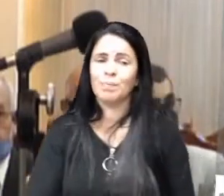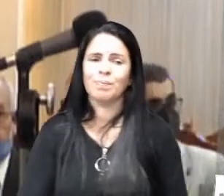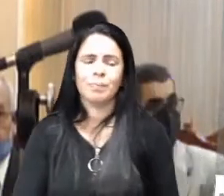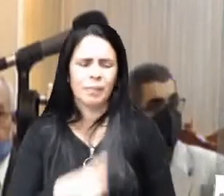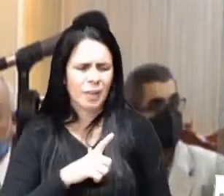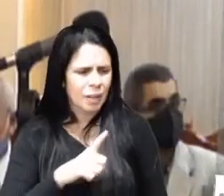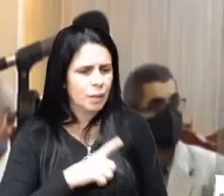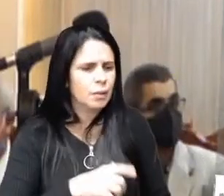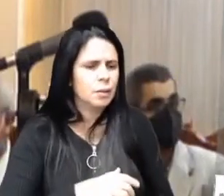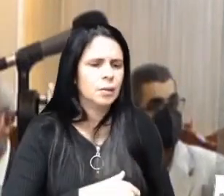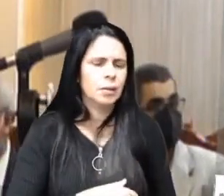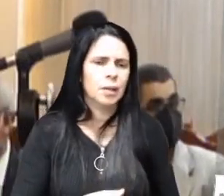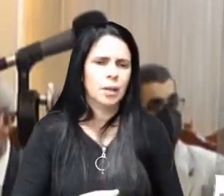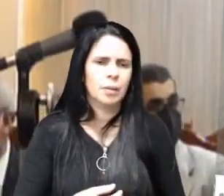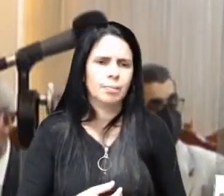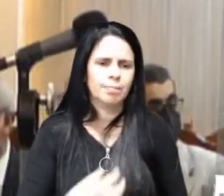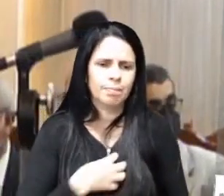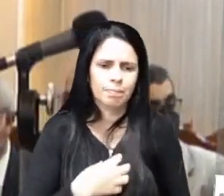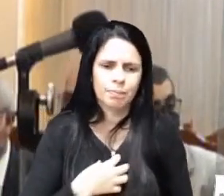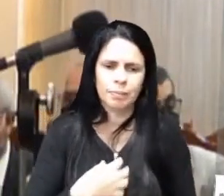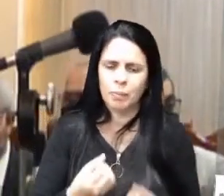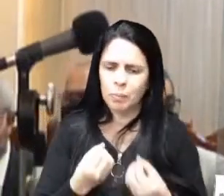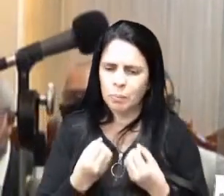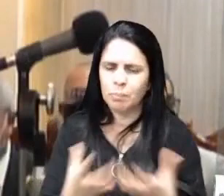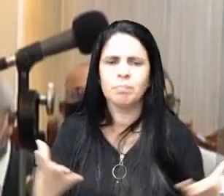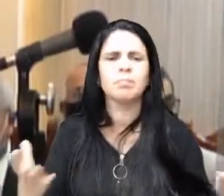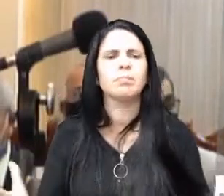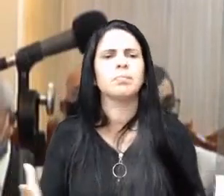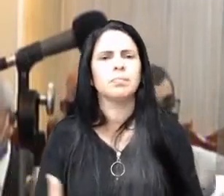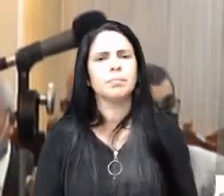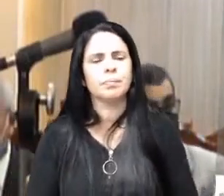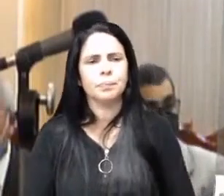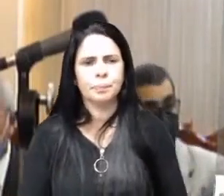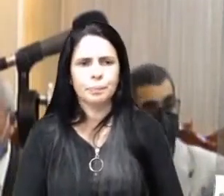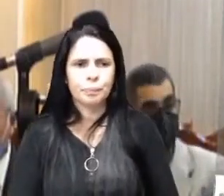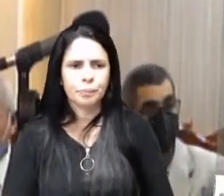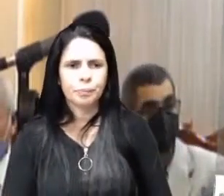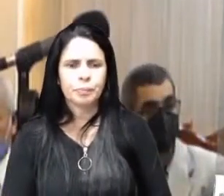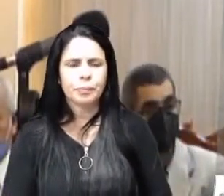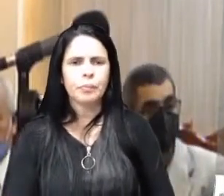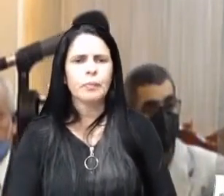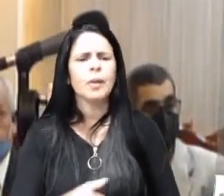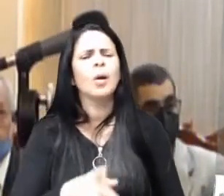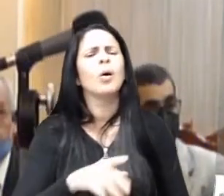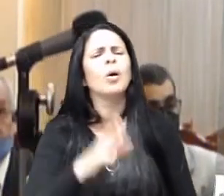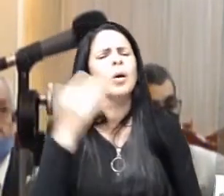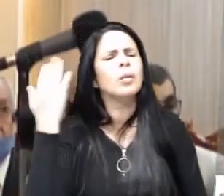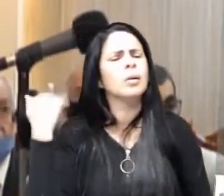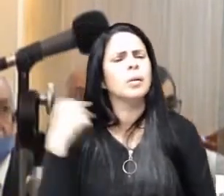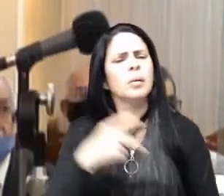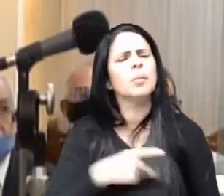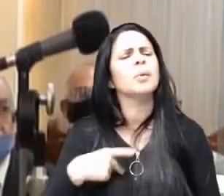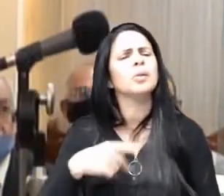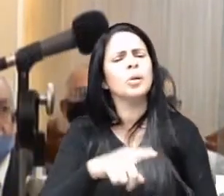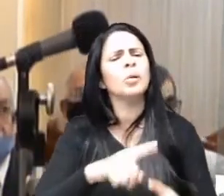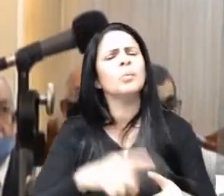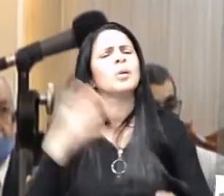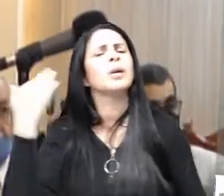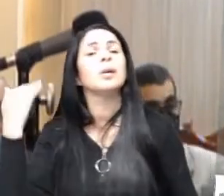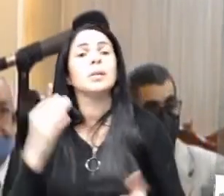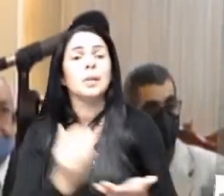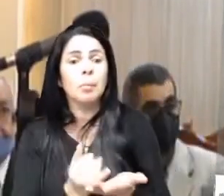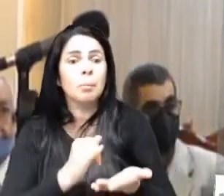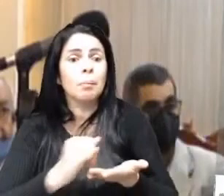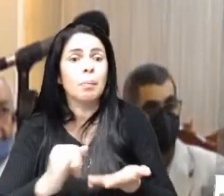aguçada. Um dia alguém me perguntou: pastor, por que antigamente qualquer palavra na igreja os crentes se alegravam,